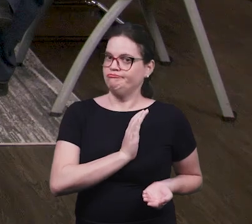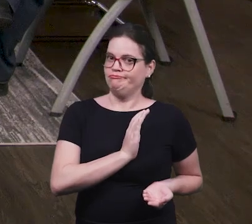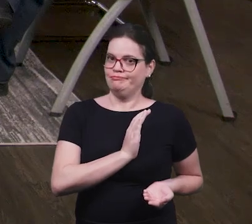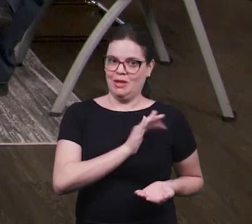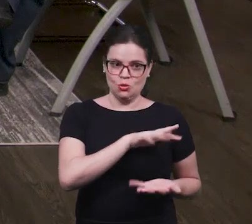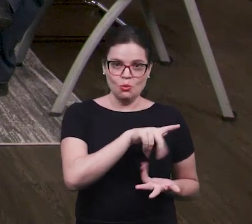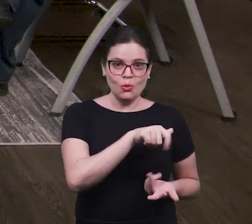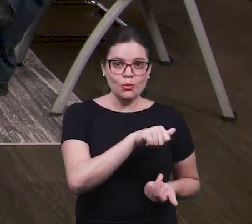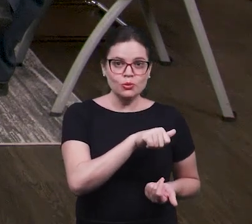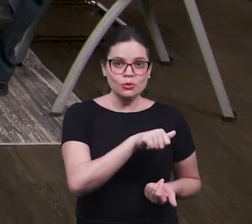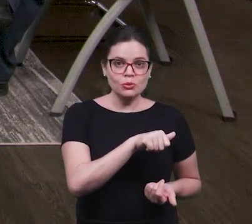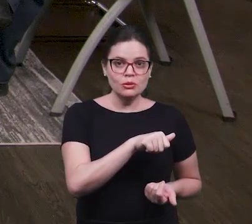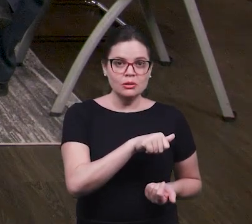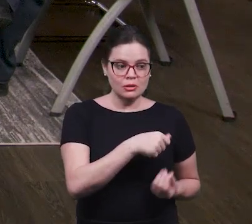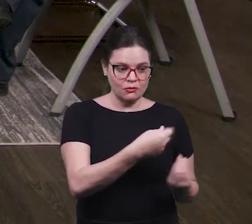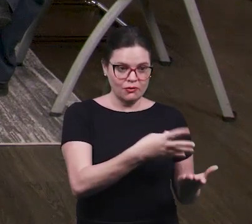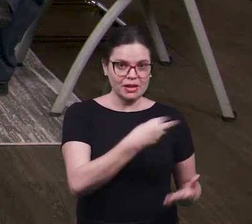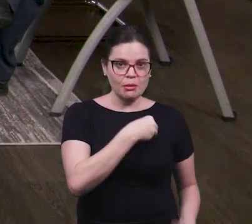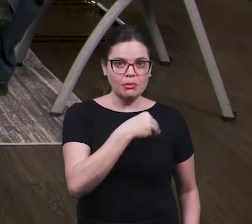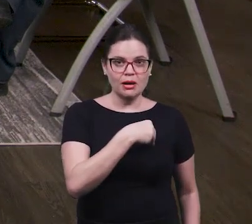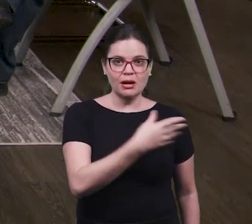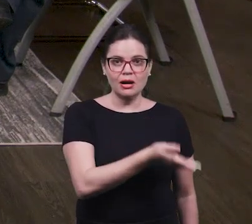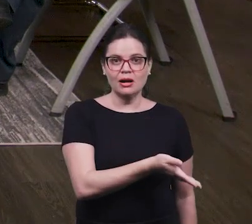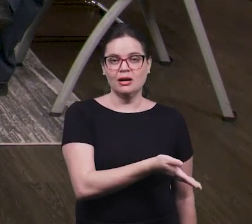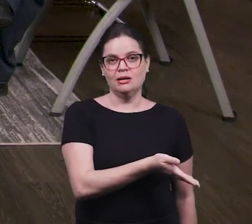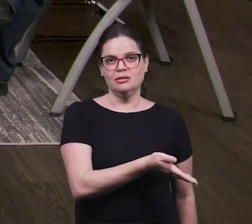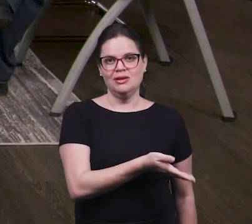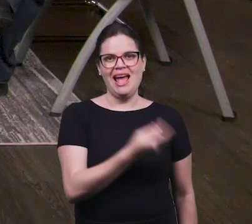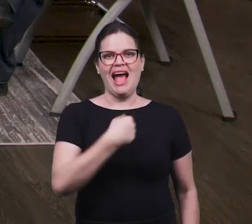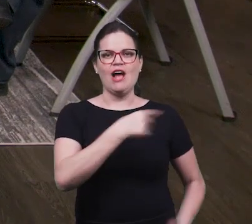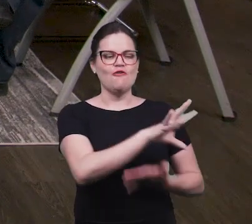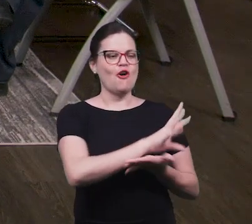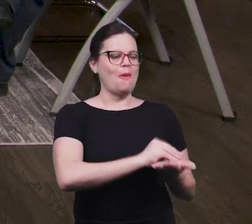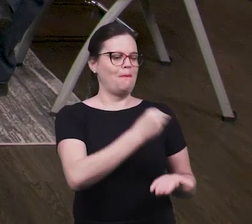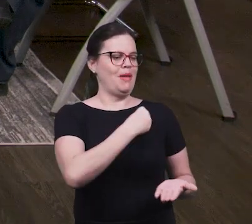mundo. Então, o mundo está sendo trazido para dentro da igreja.